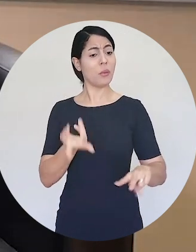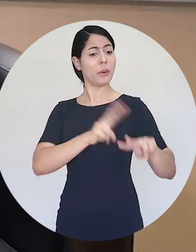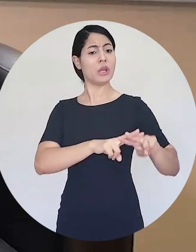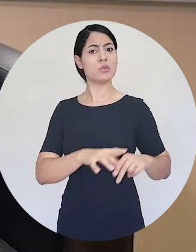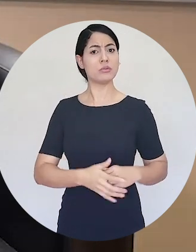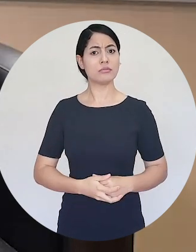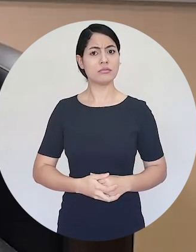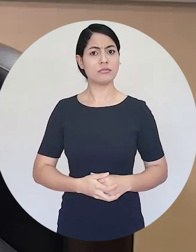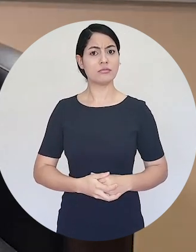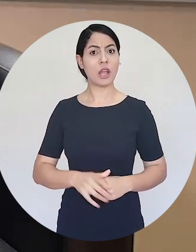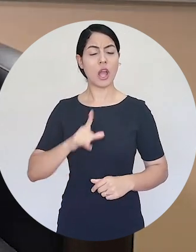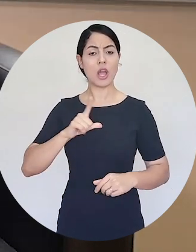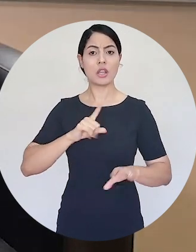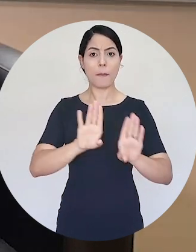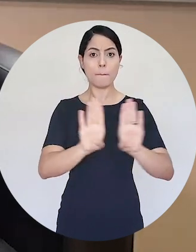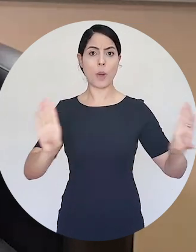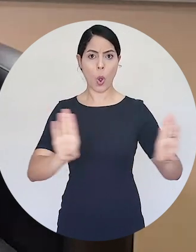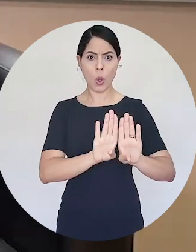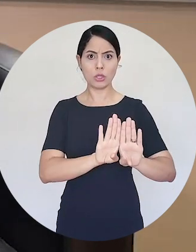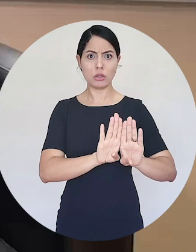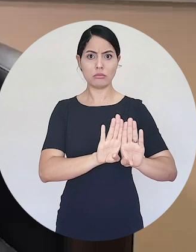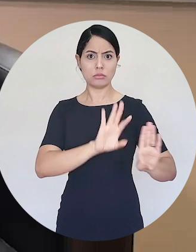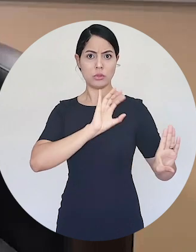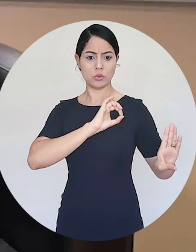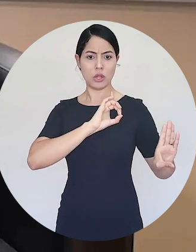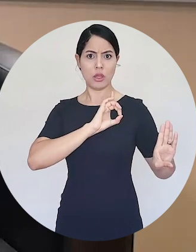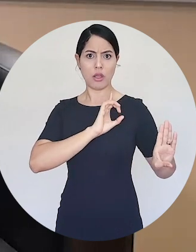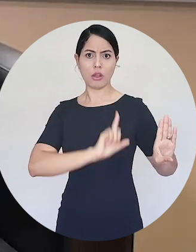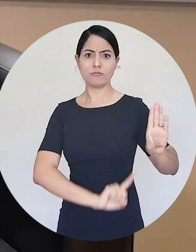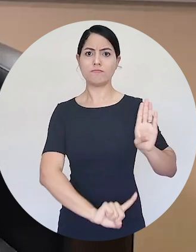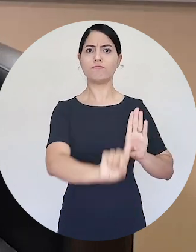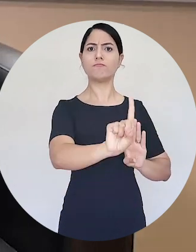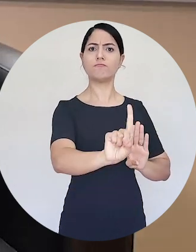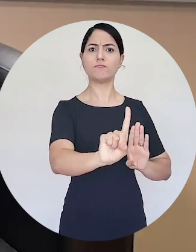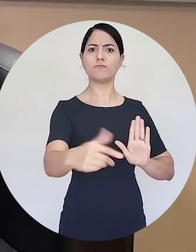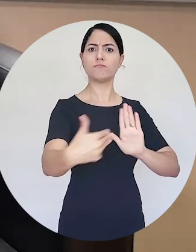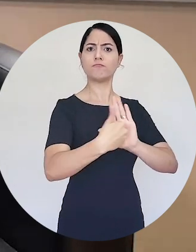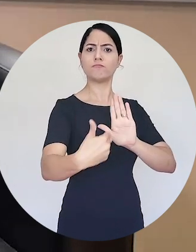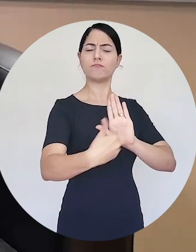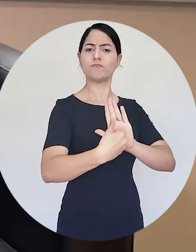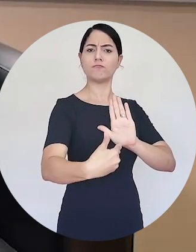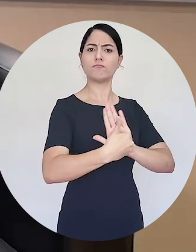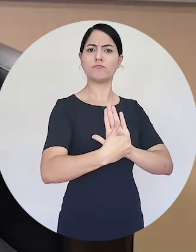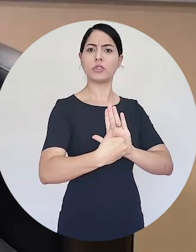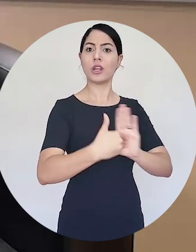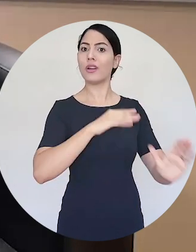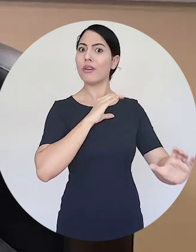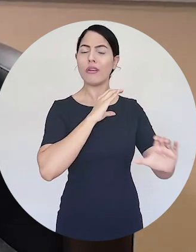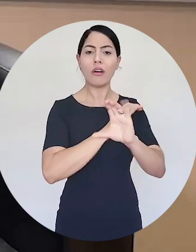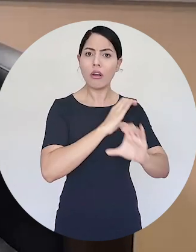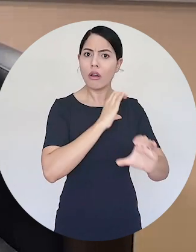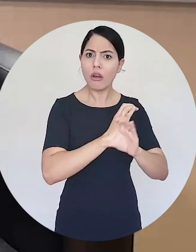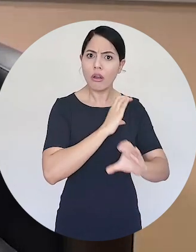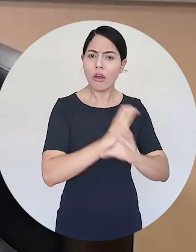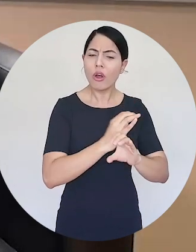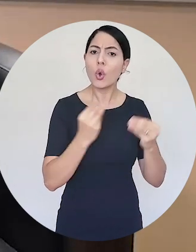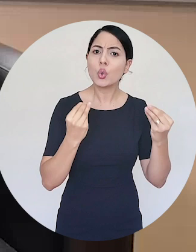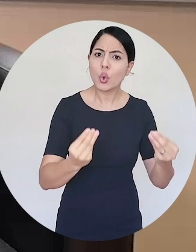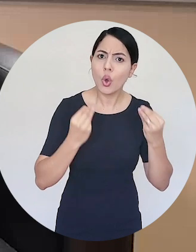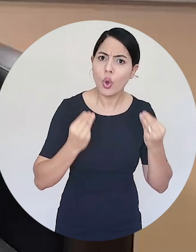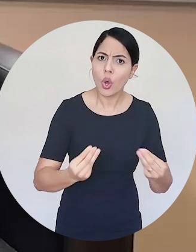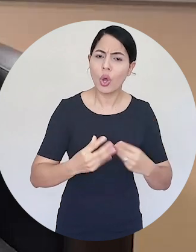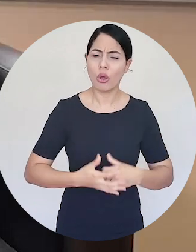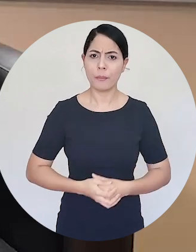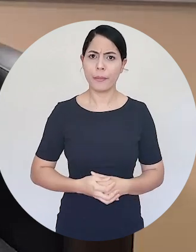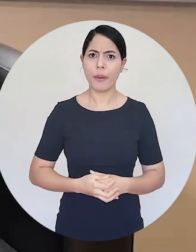estão presos. Fazendo uma barreira em frente à porta, tornando os advogados